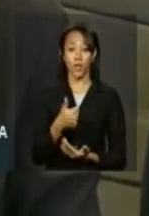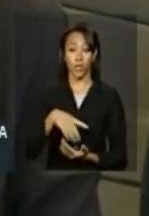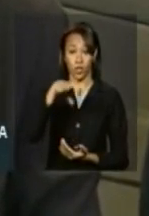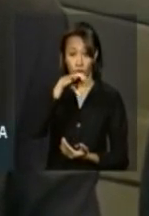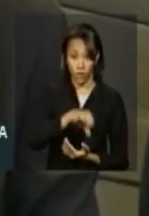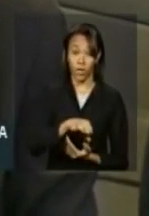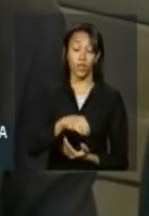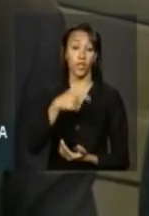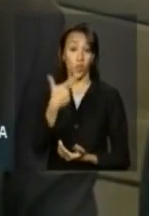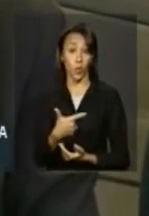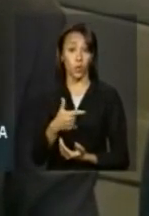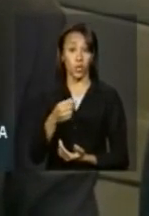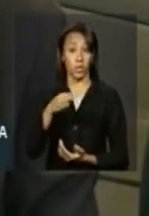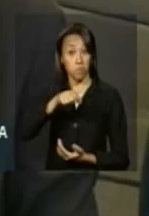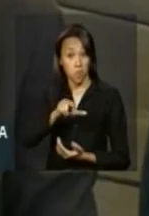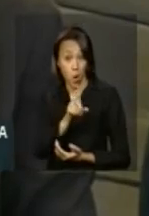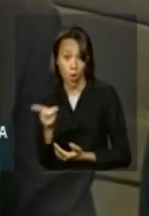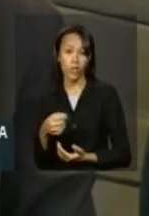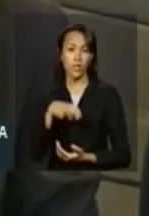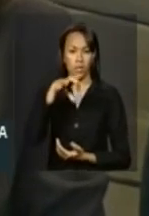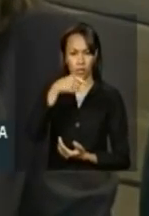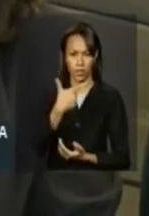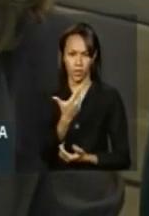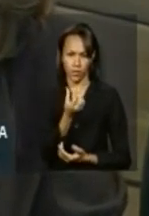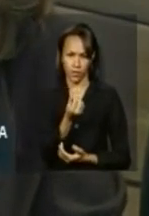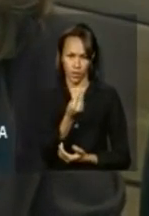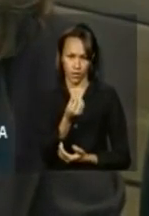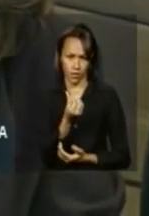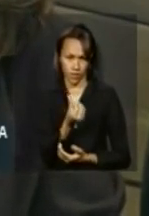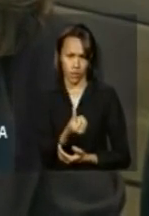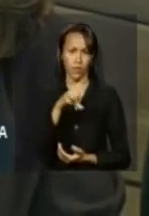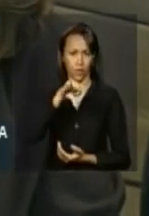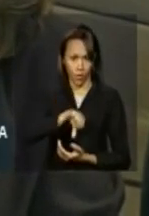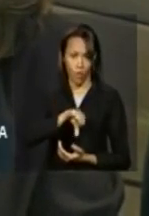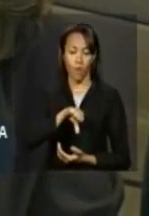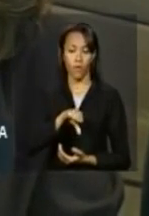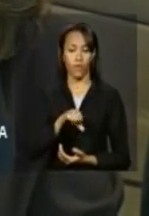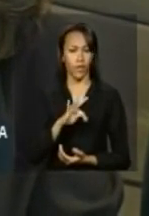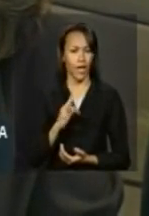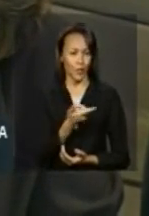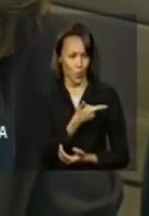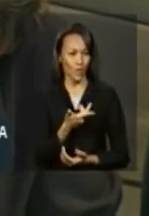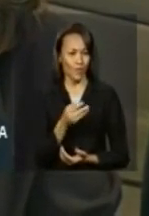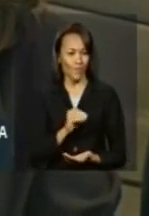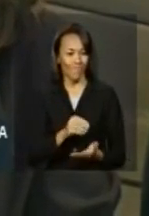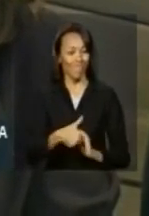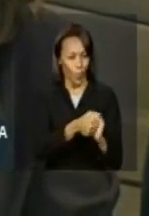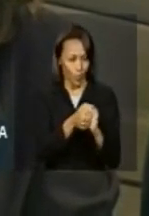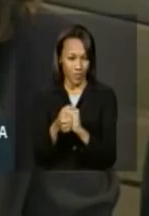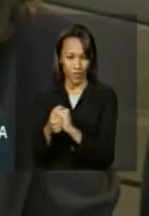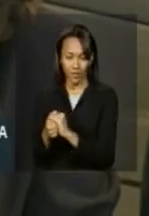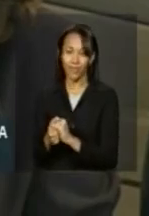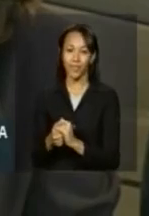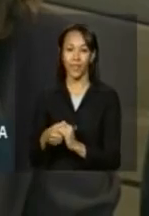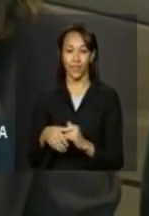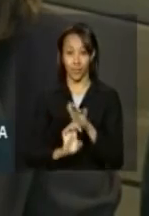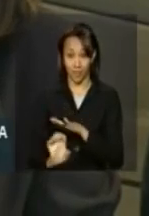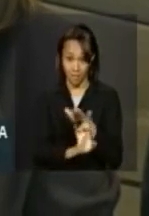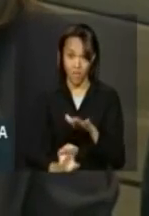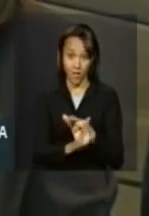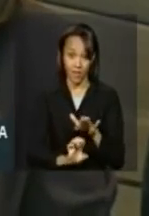bilhões das estatais, 69, que, por sinal, eu não cumprimentei, aqui todos os companheiros das empresas estatais,